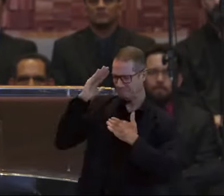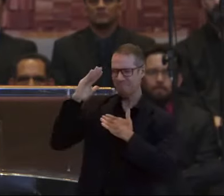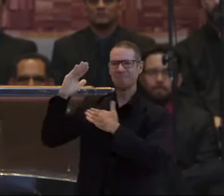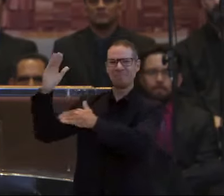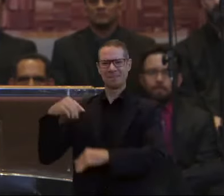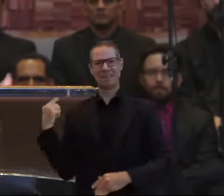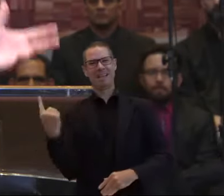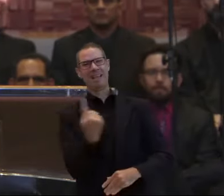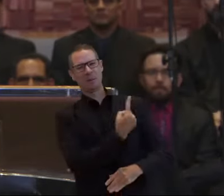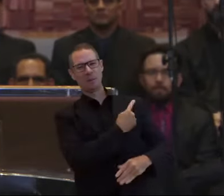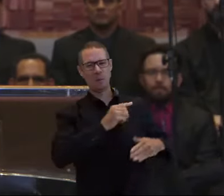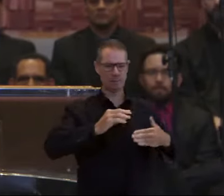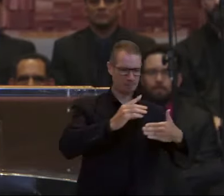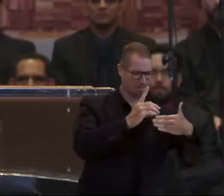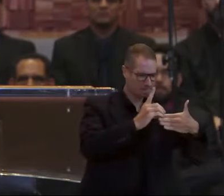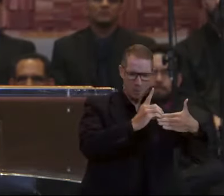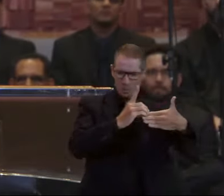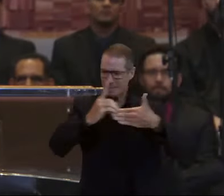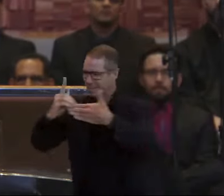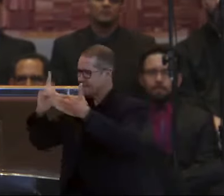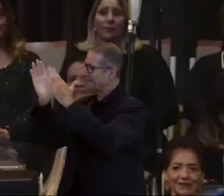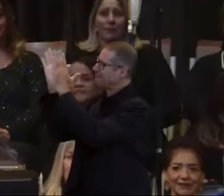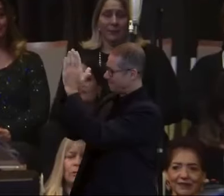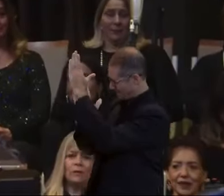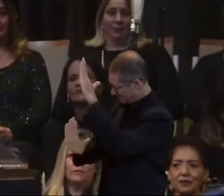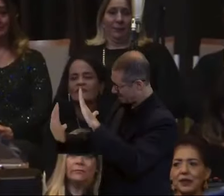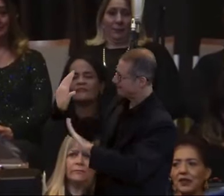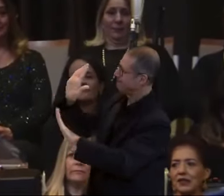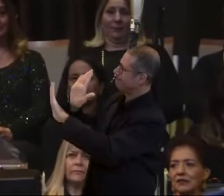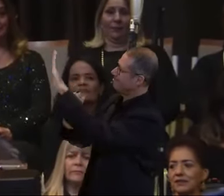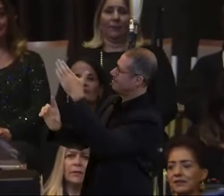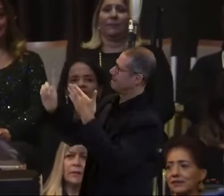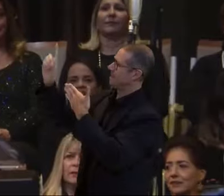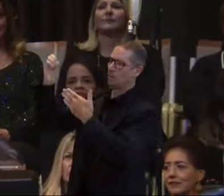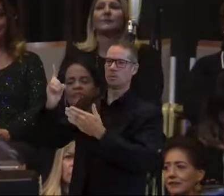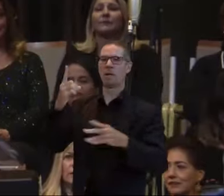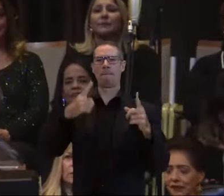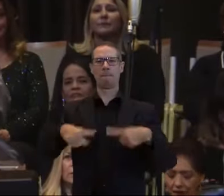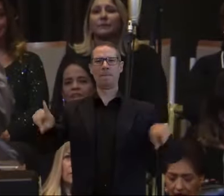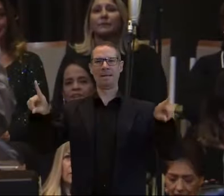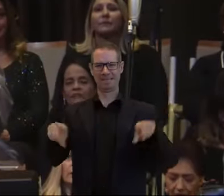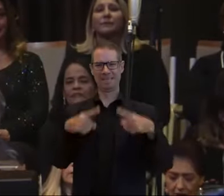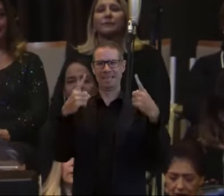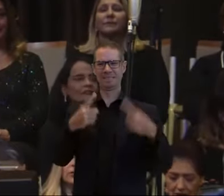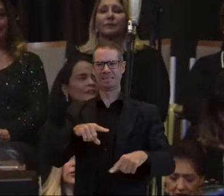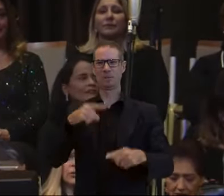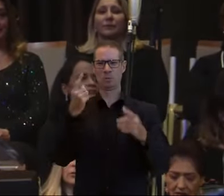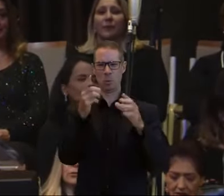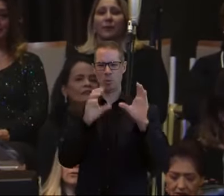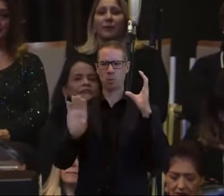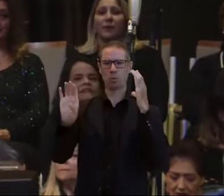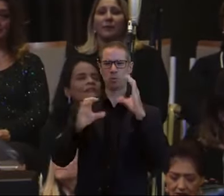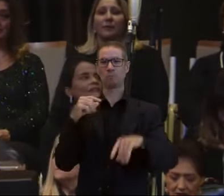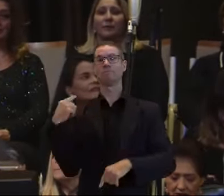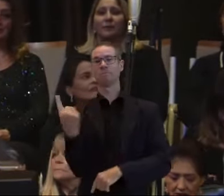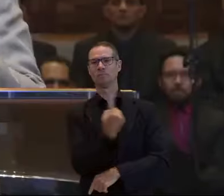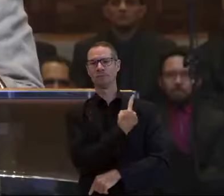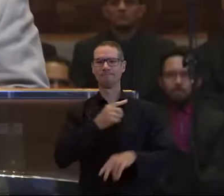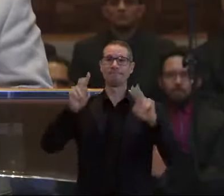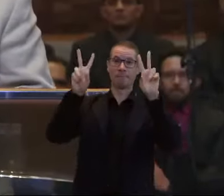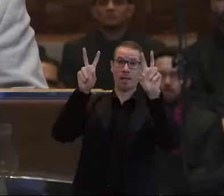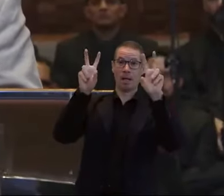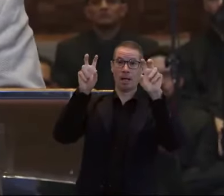Nós fomos conduzidos à adoração através da ministração de vocês. O tema desse ano,